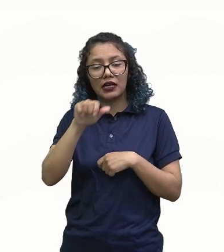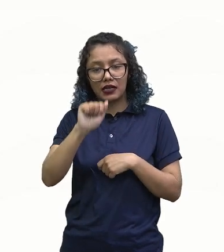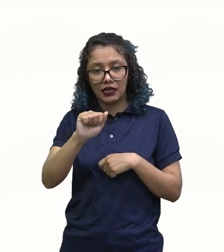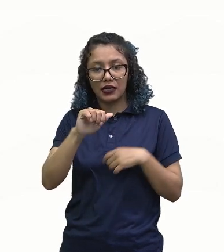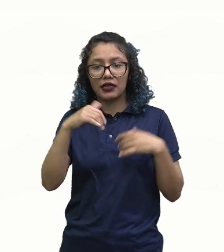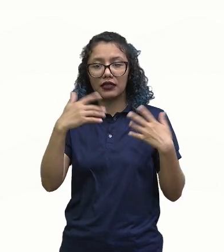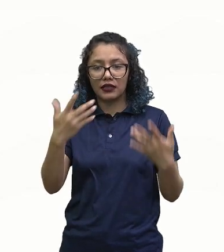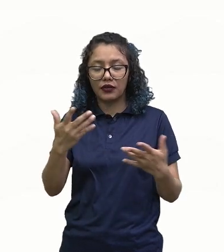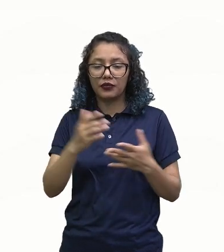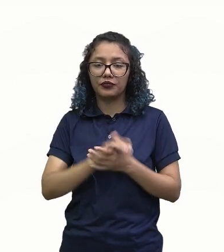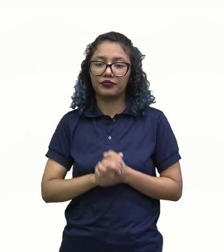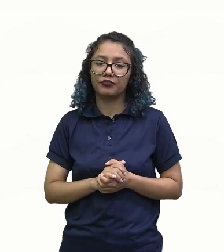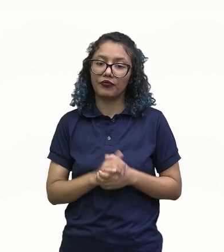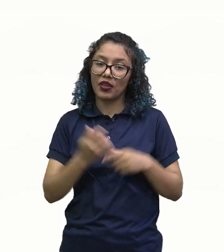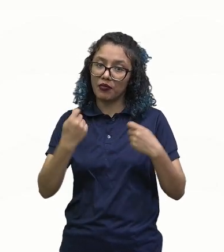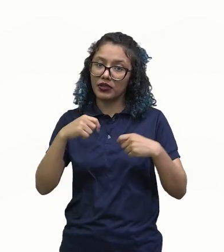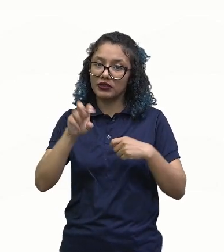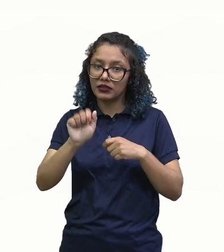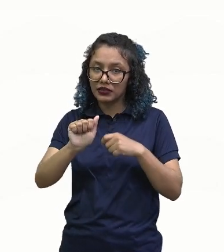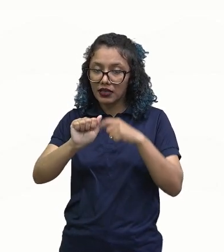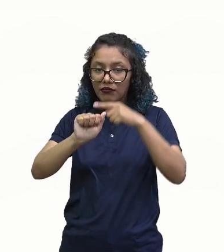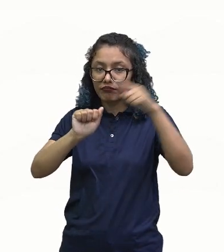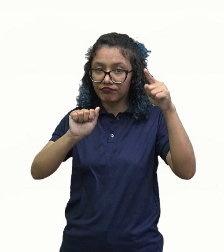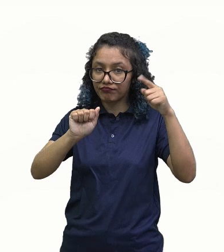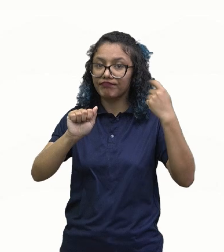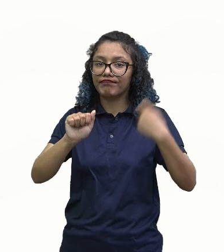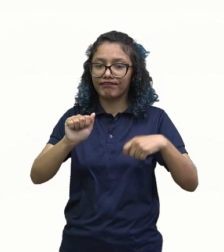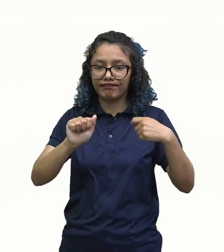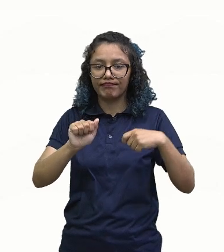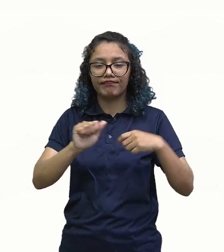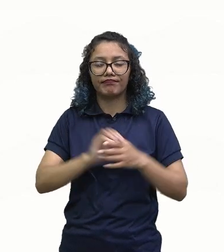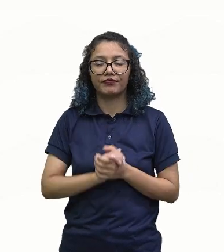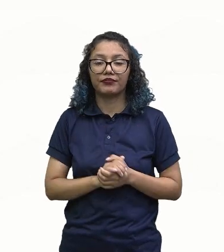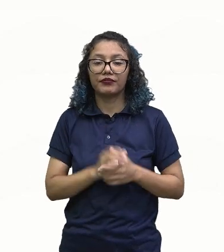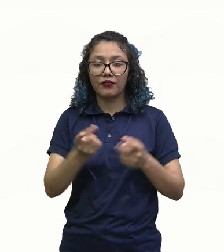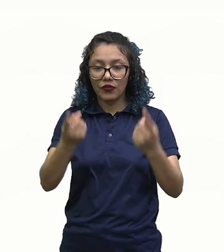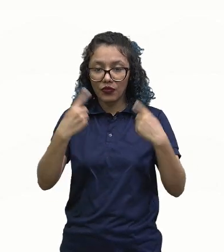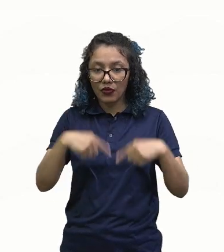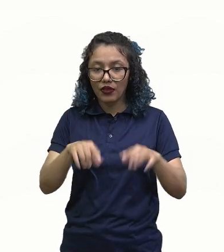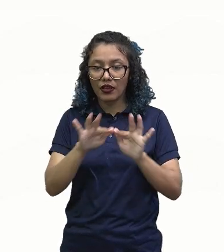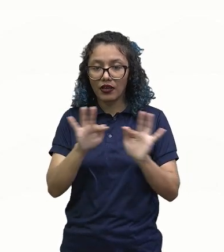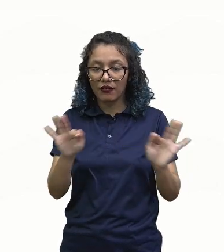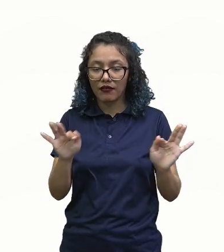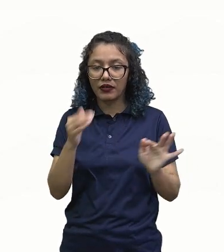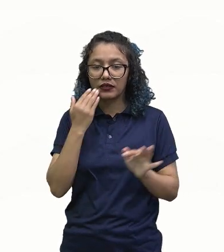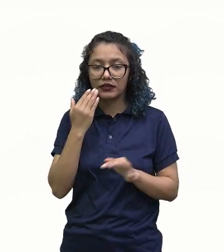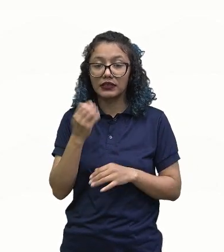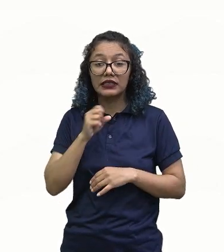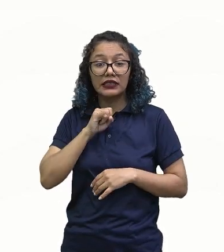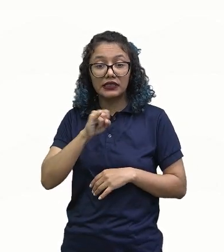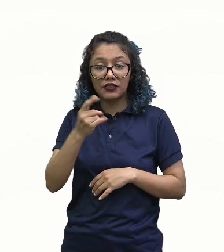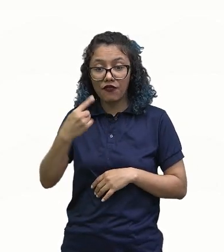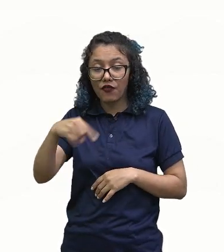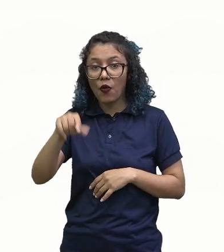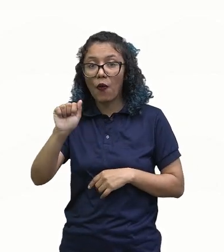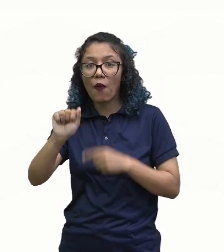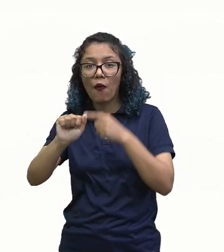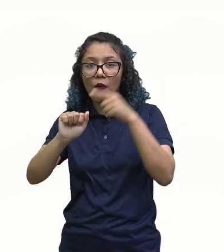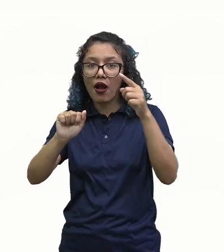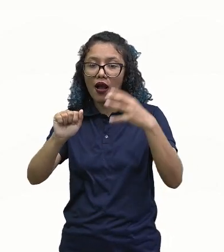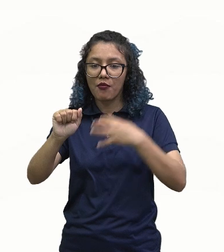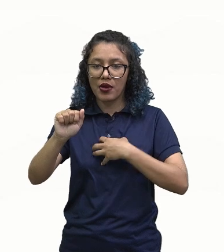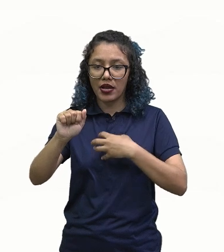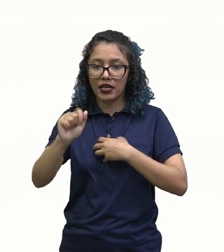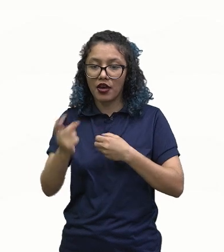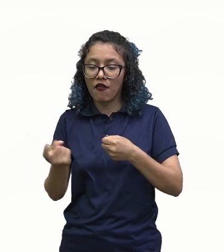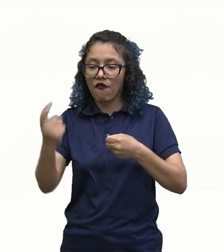precisa-se colocar o acento grave aqui. Se eu vou à Bahia e volto da Bahia, mais uma